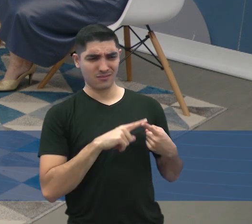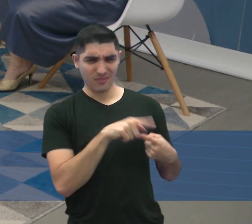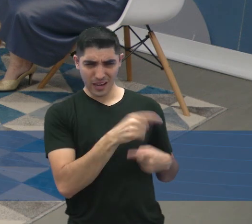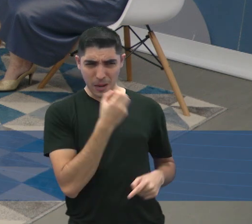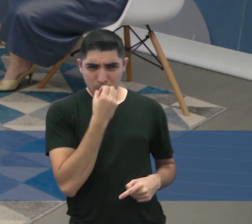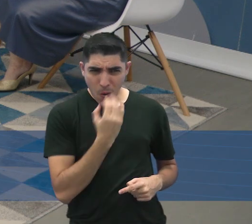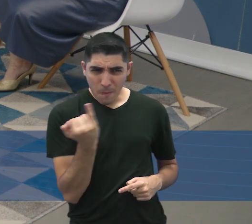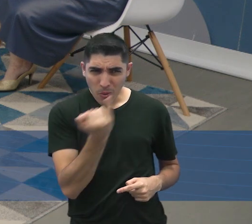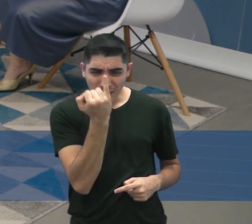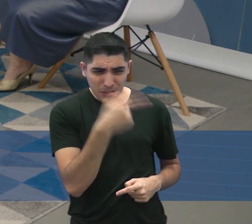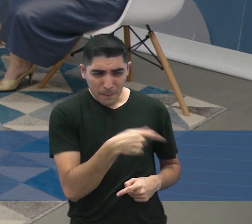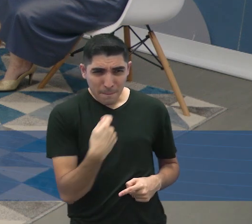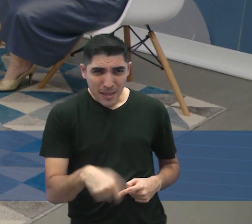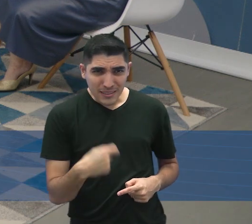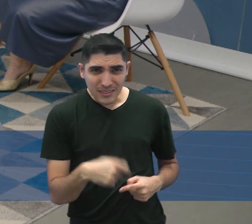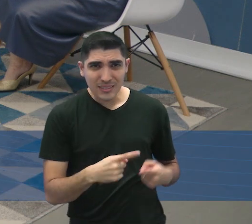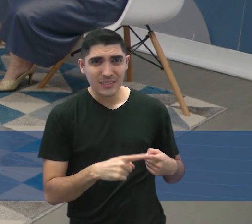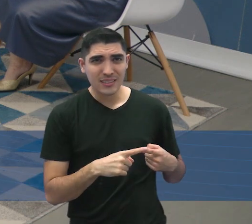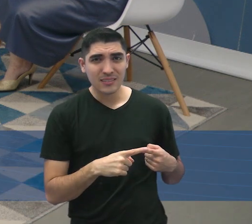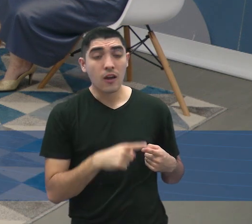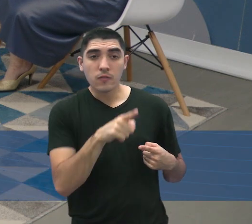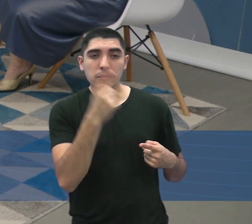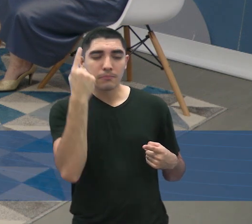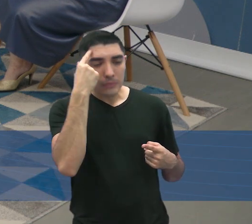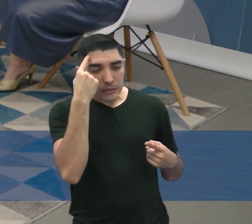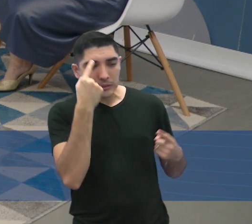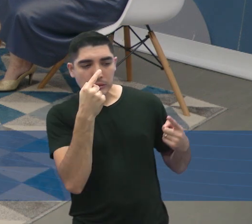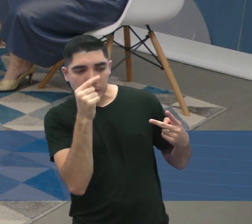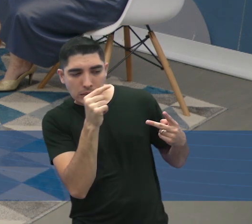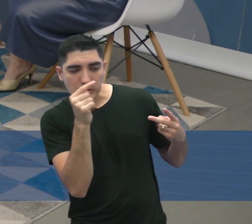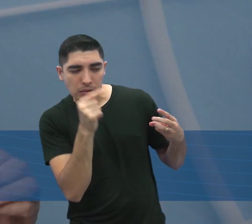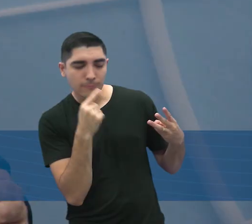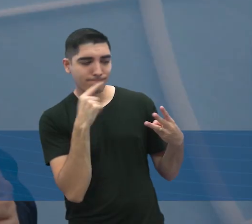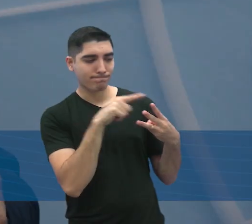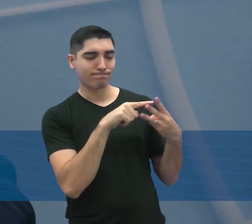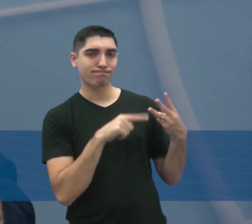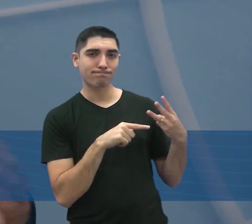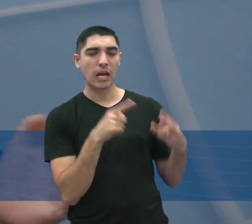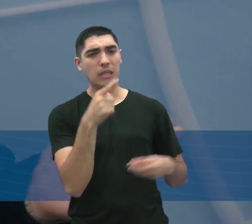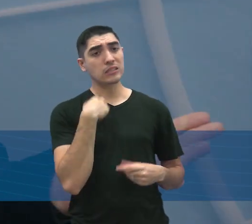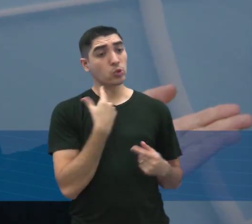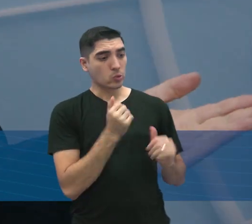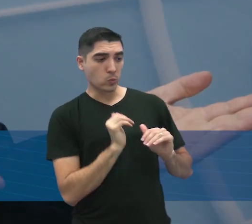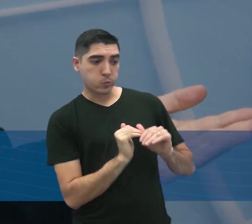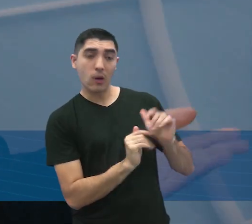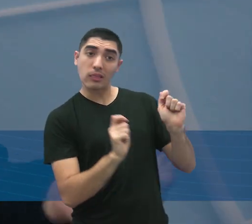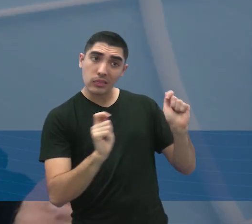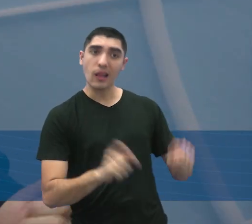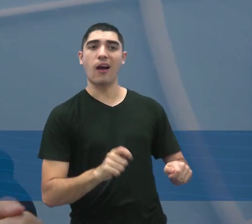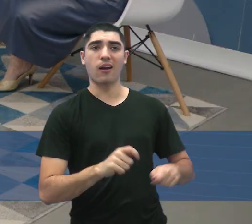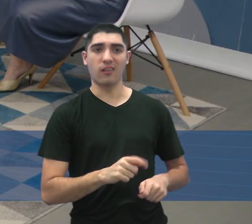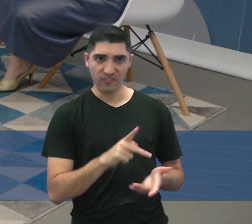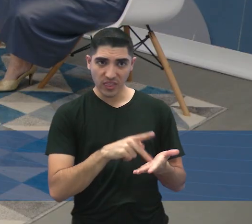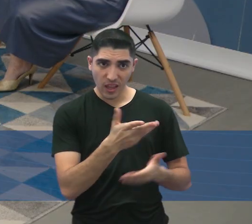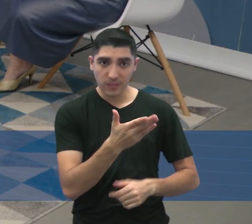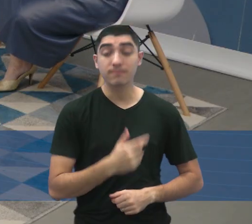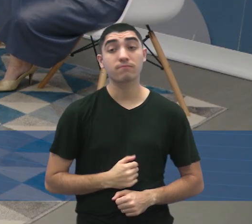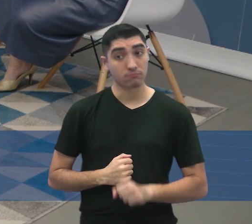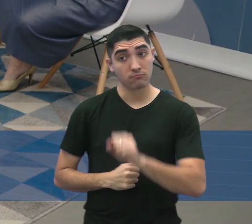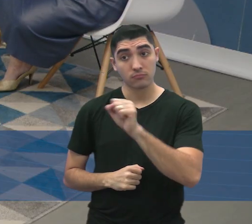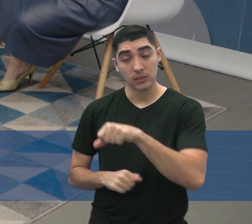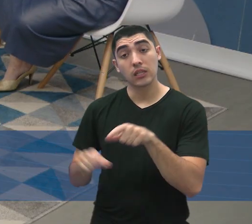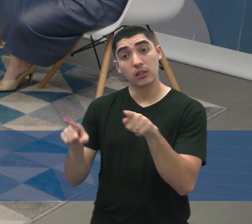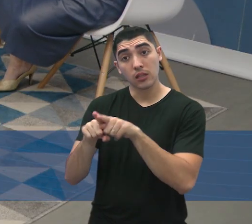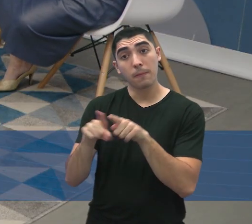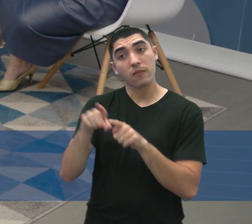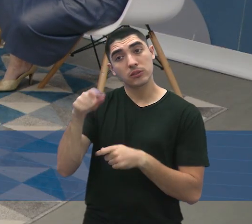É necessário, né? Às vezes você ir cortando algumas coisas ali, quando vê, você consegue guardar um bom dinheiro, né, gente? E também fazer